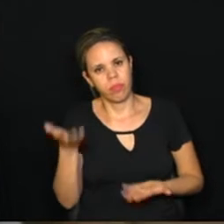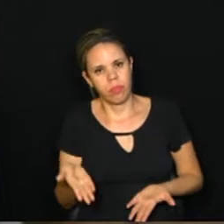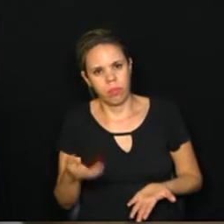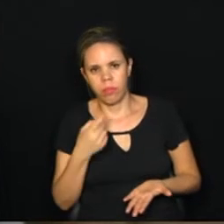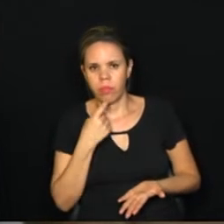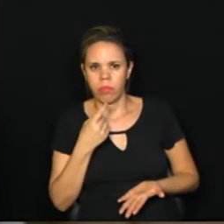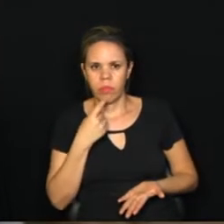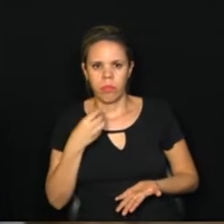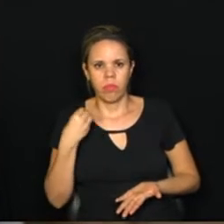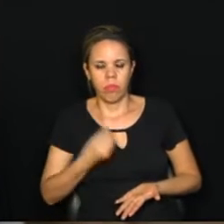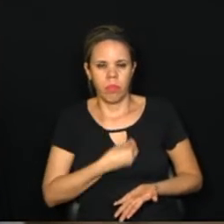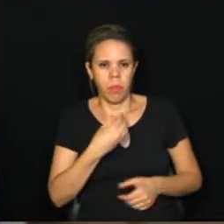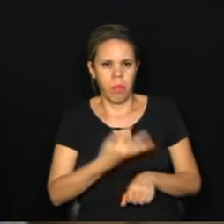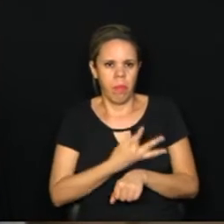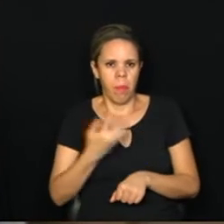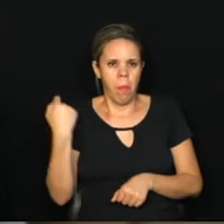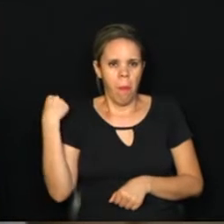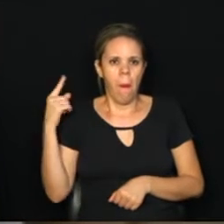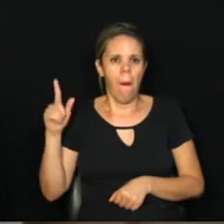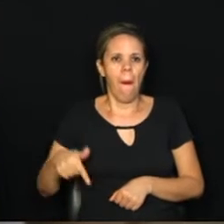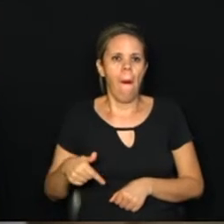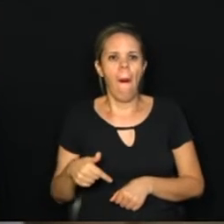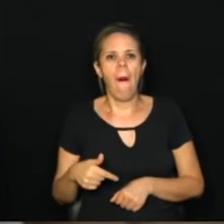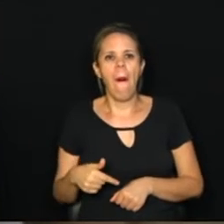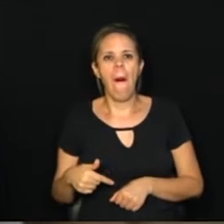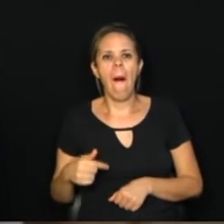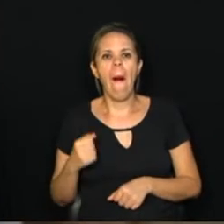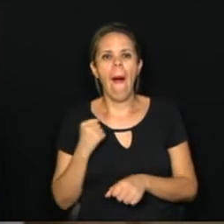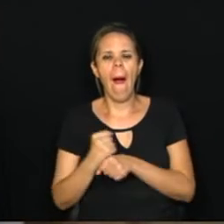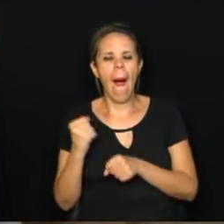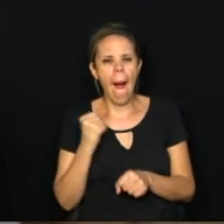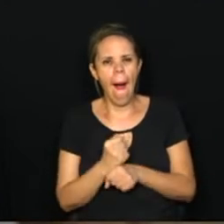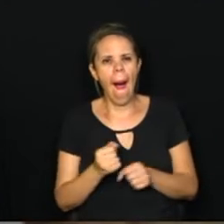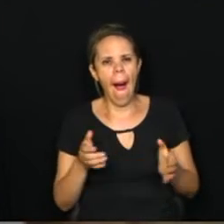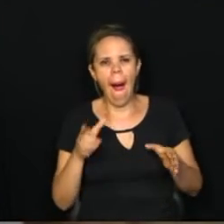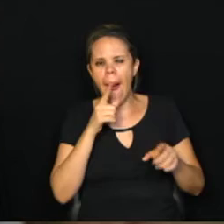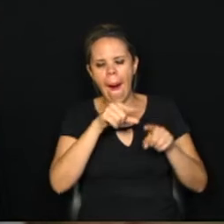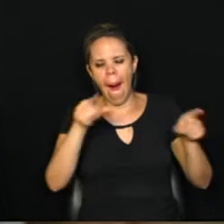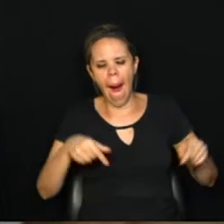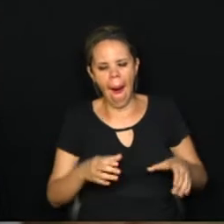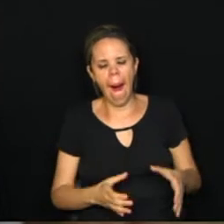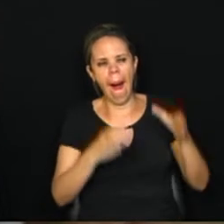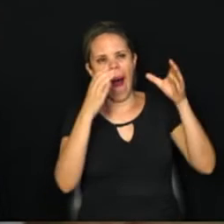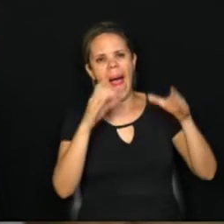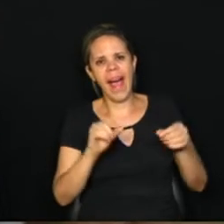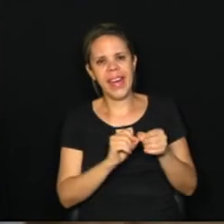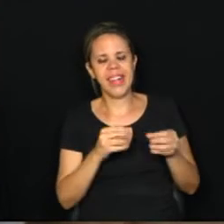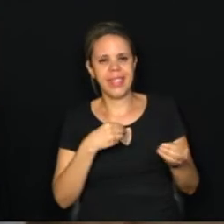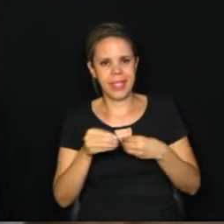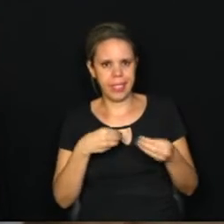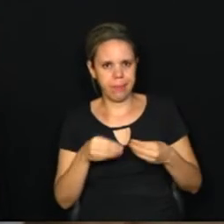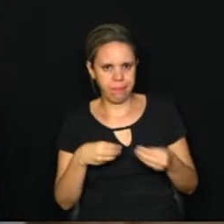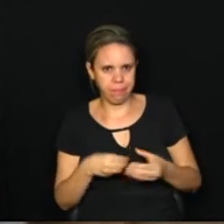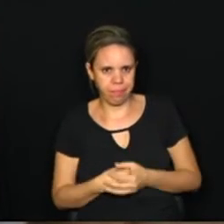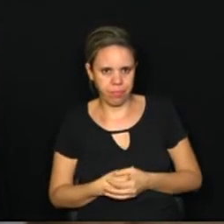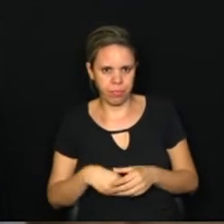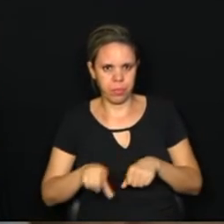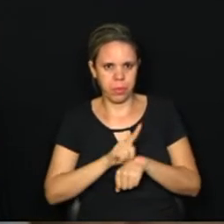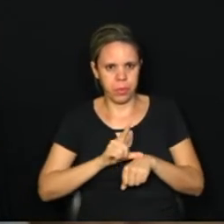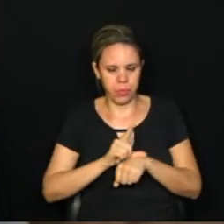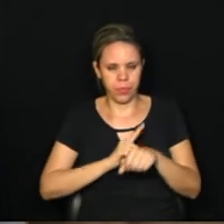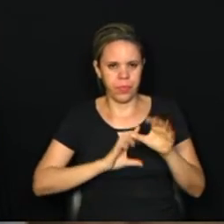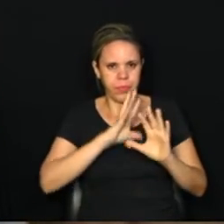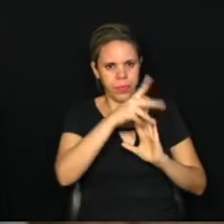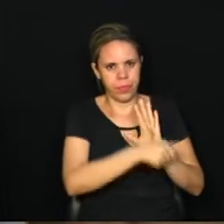Campinas viveu isso, que em nome da construção dos reservatórios, houve um processo de flexibilização da legislação